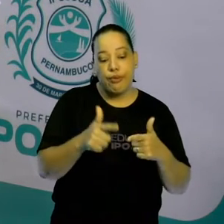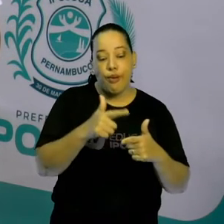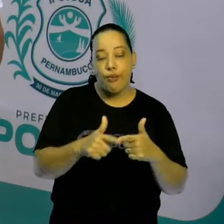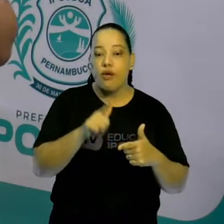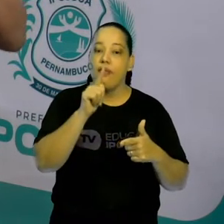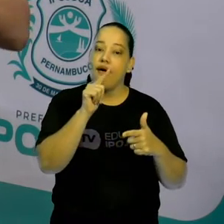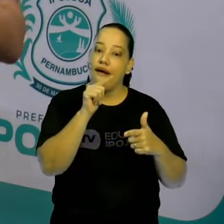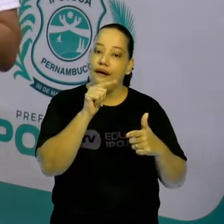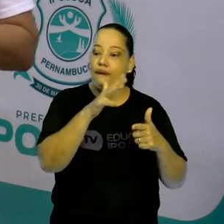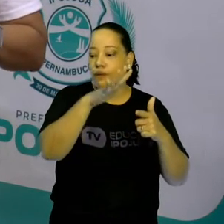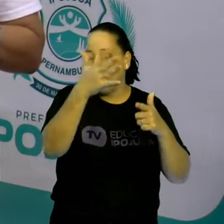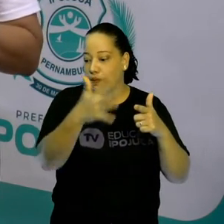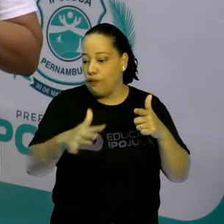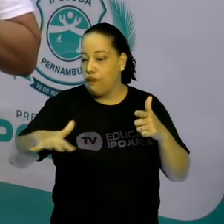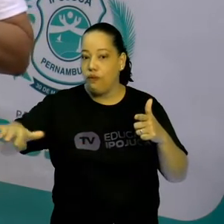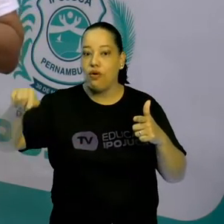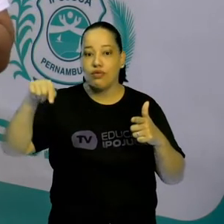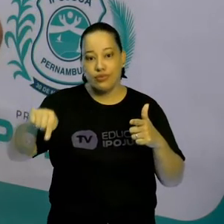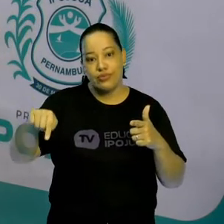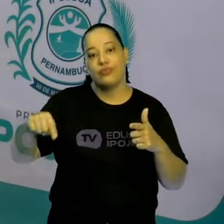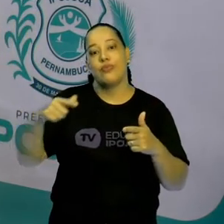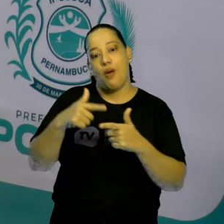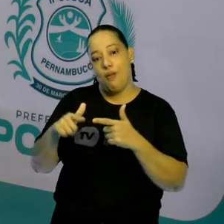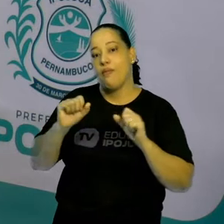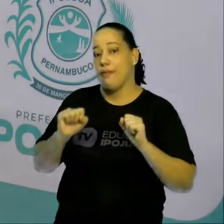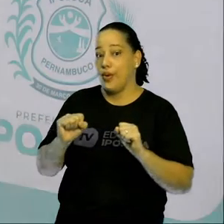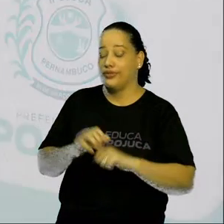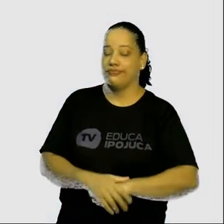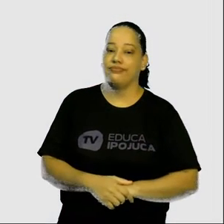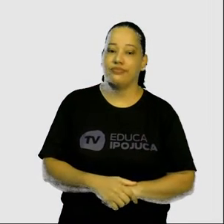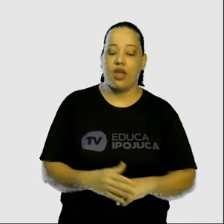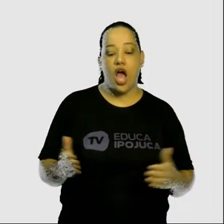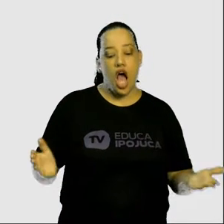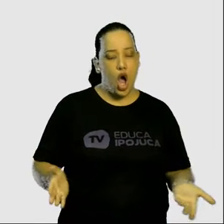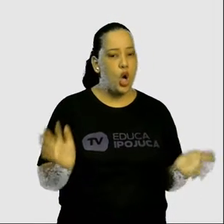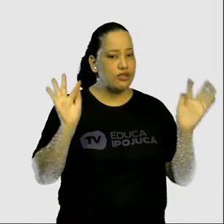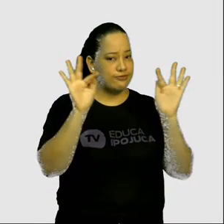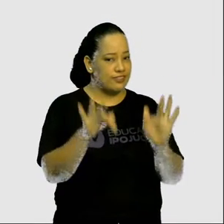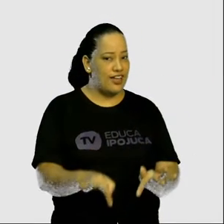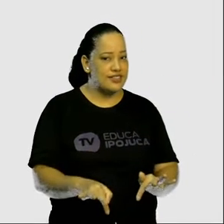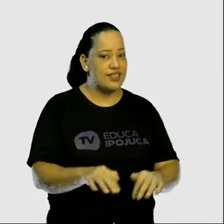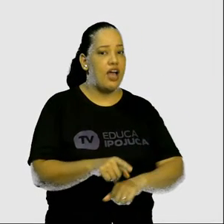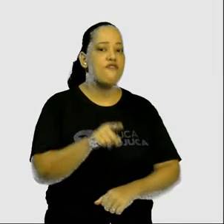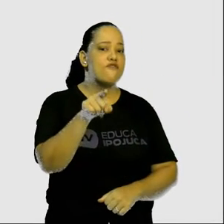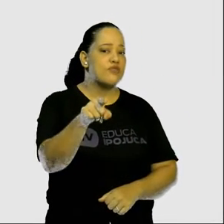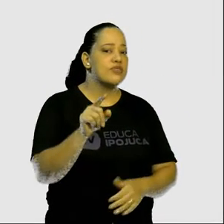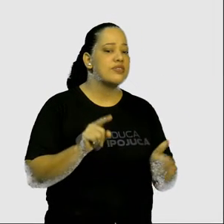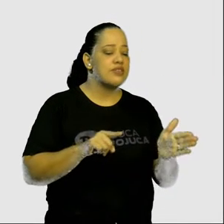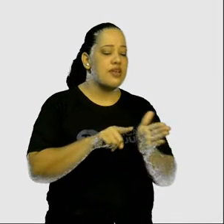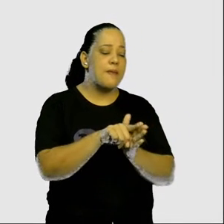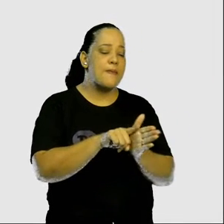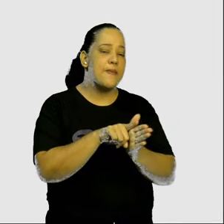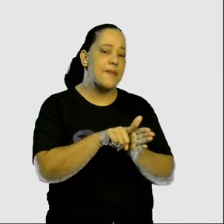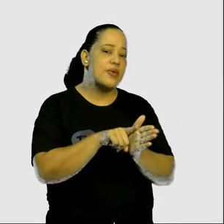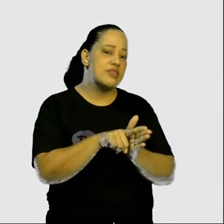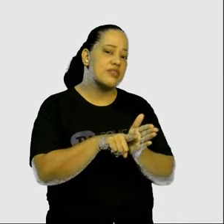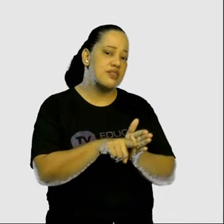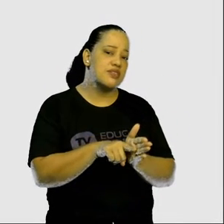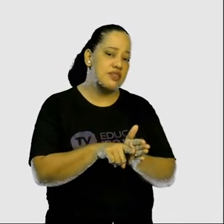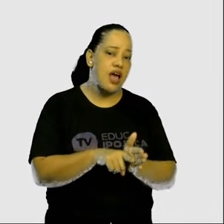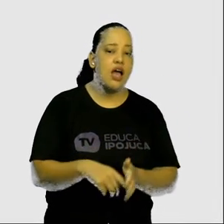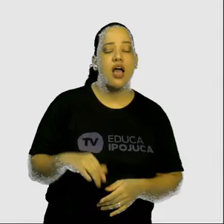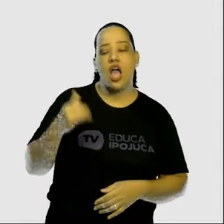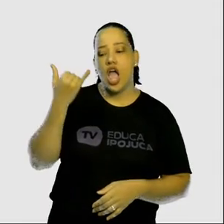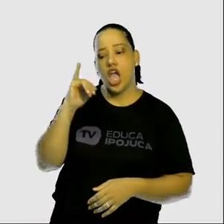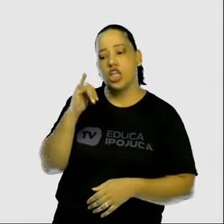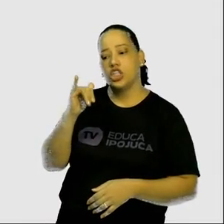disso. Só para finalizar o nosso desafio de hoje. Hoje você vai pesquisar como é que a